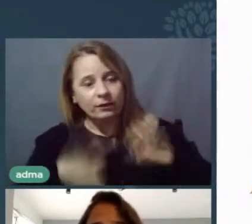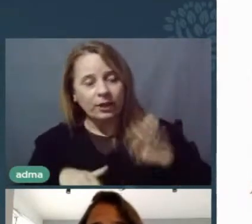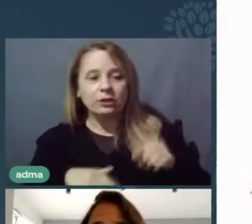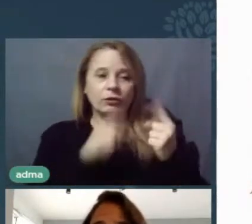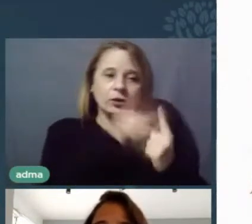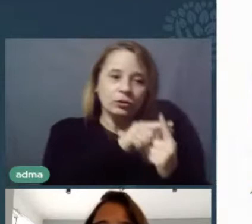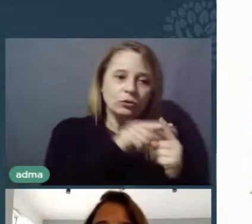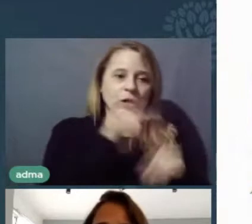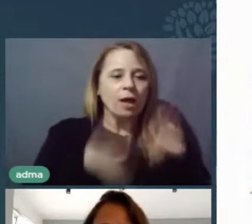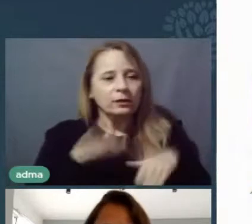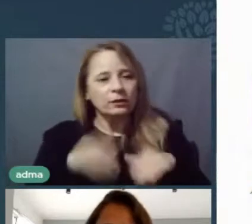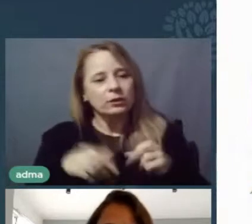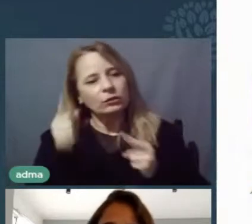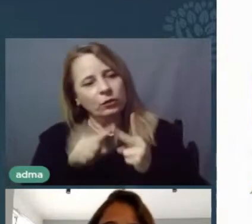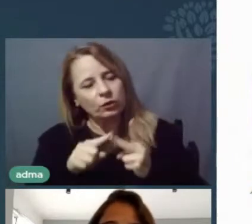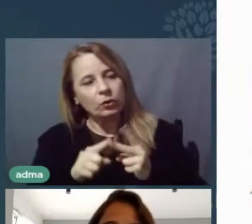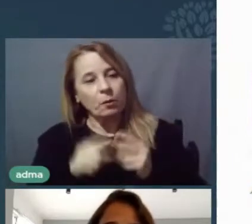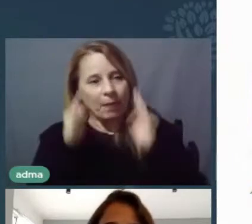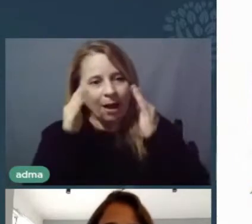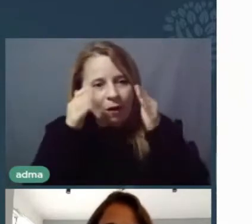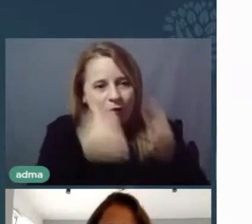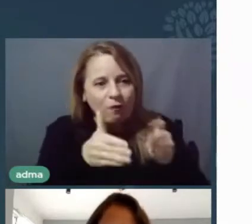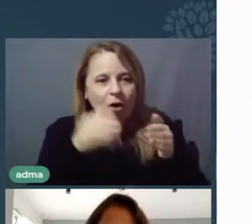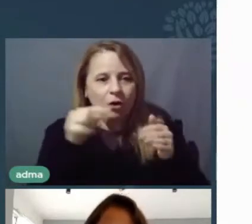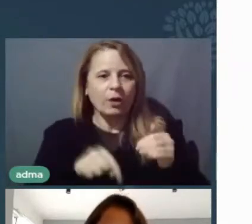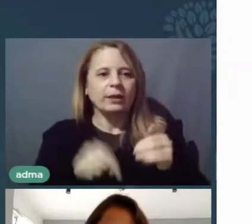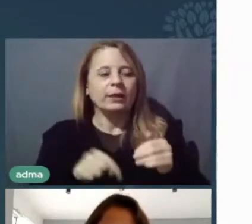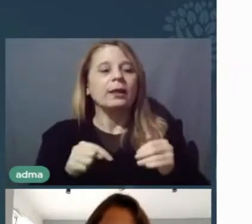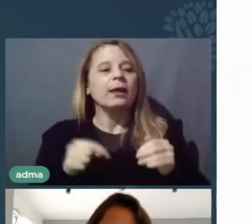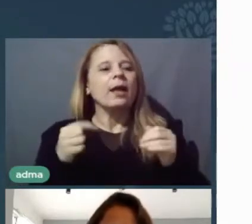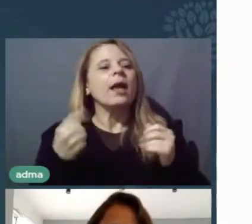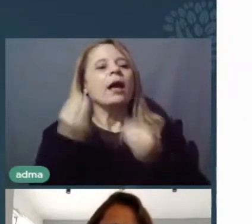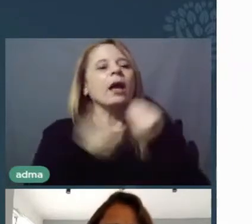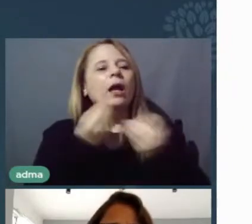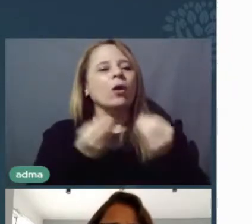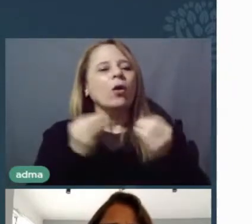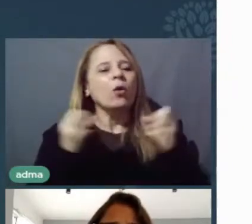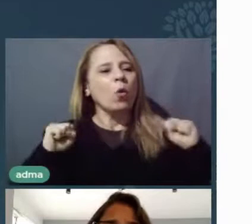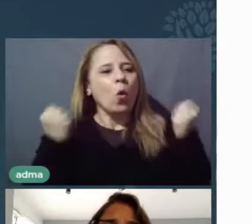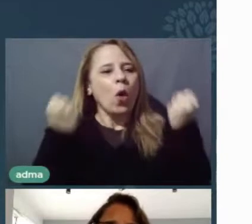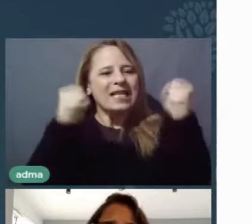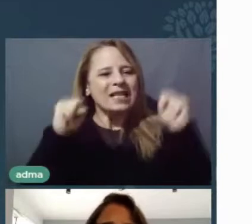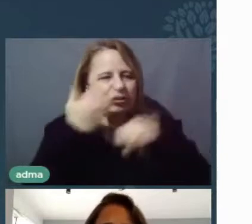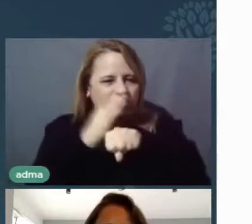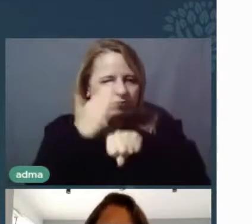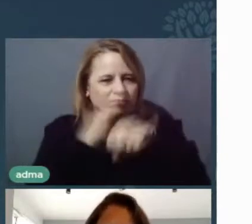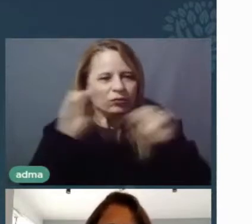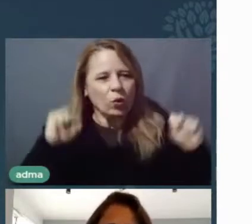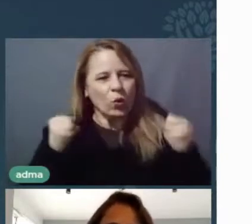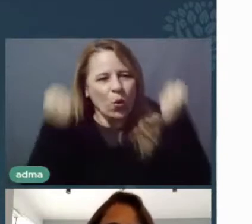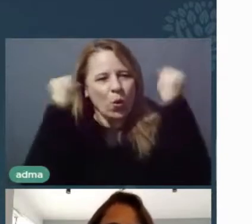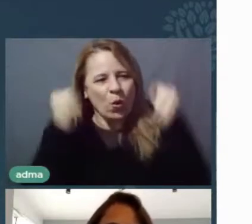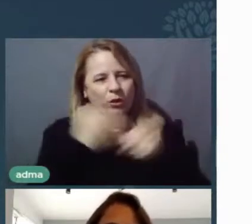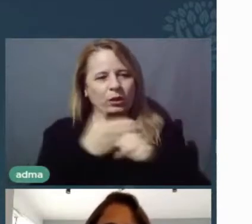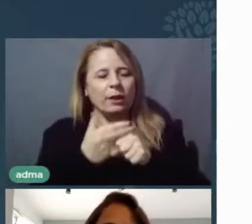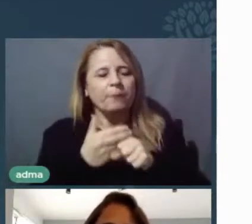mas especificamente eu vou abordar o montante a exercício. O que existe de recomendação?